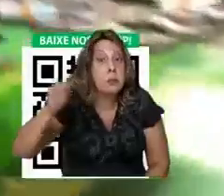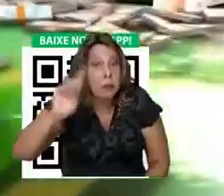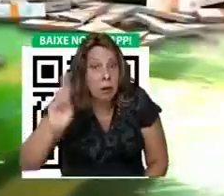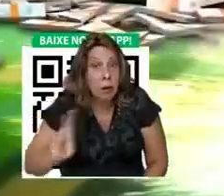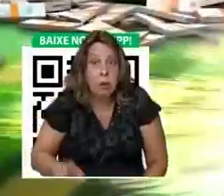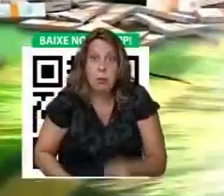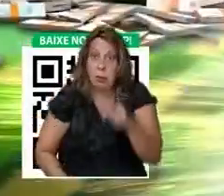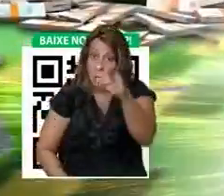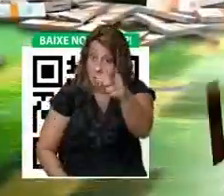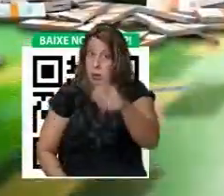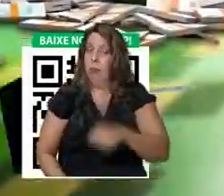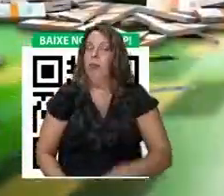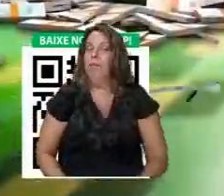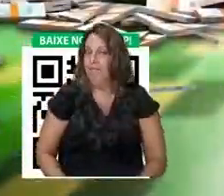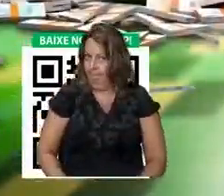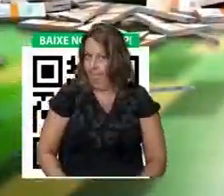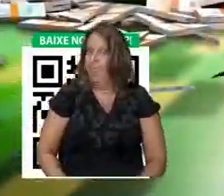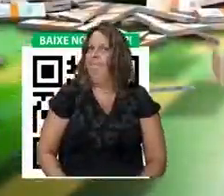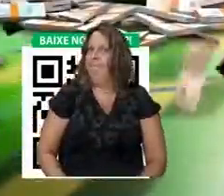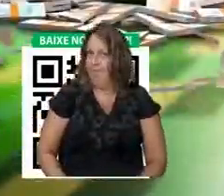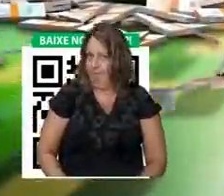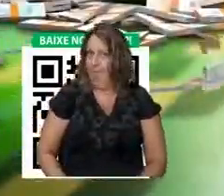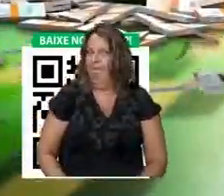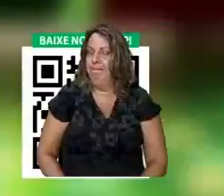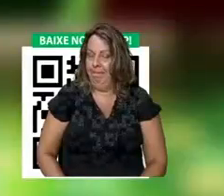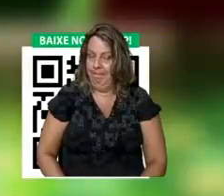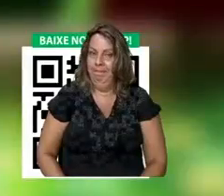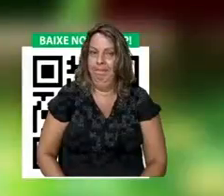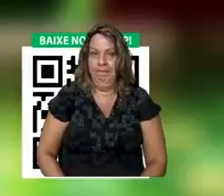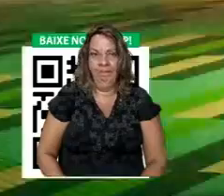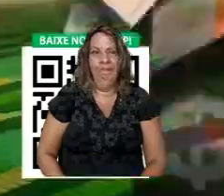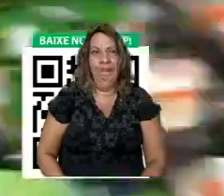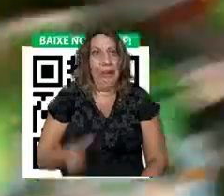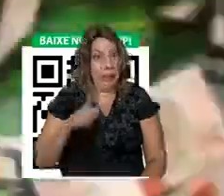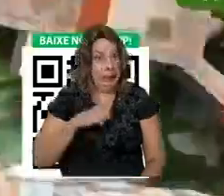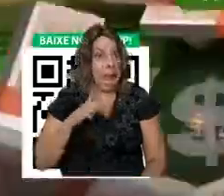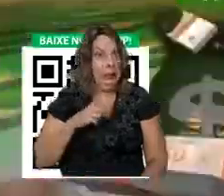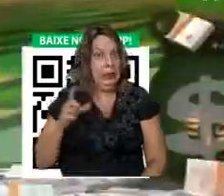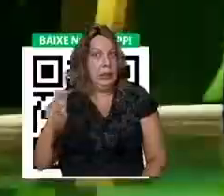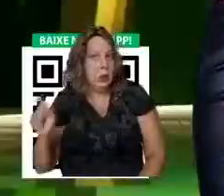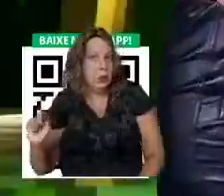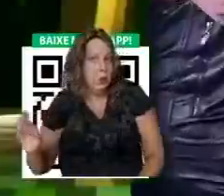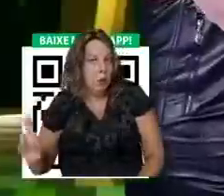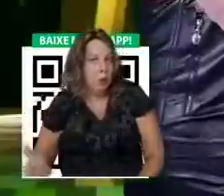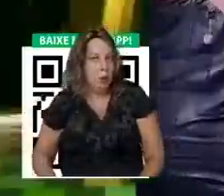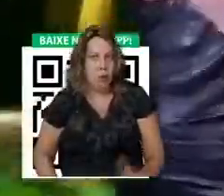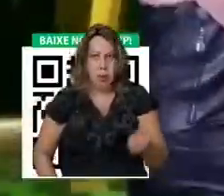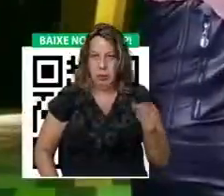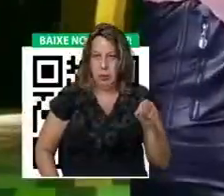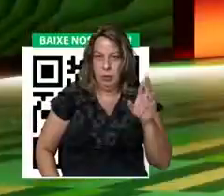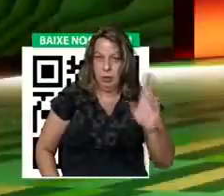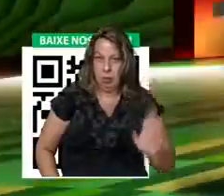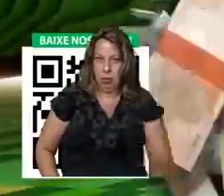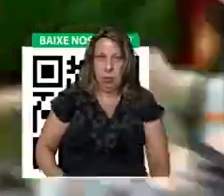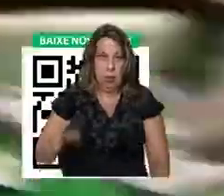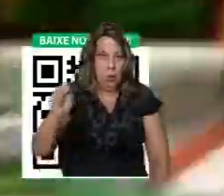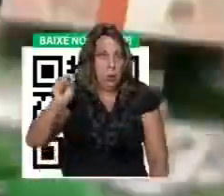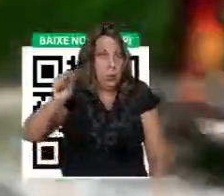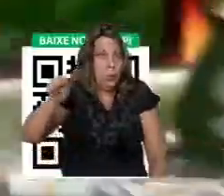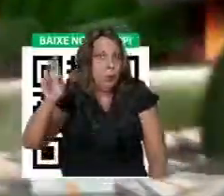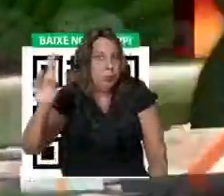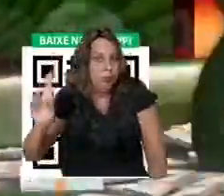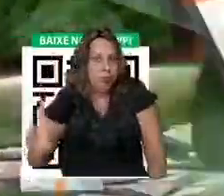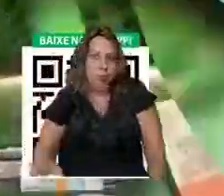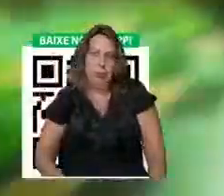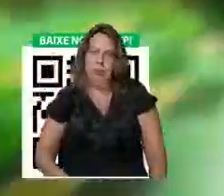pra você, isso mesmo! 100 mil reais no quarto prêmio! E tem mais, viu? 5 mil no primeiro prêmio, 6 mil no segundo, 8 mil reais